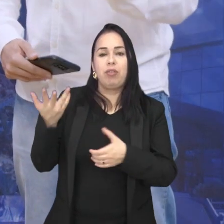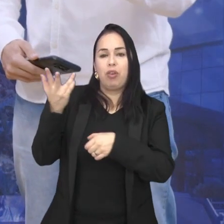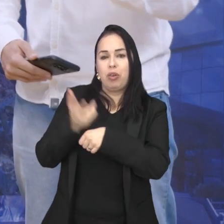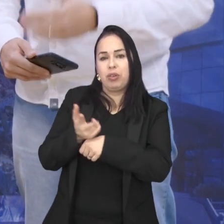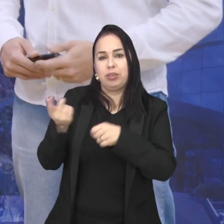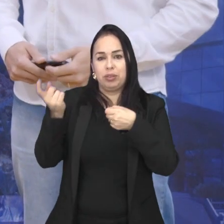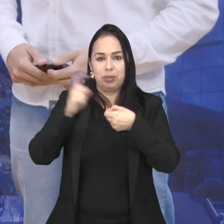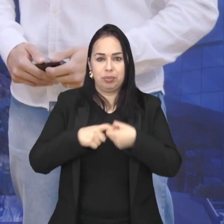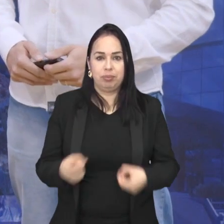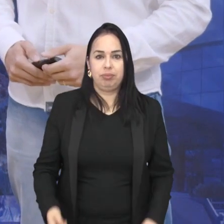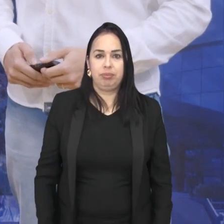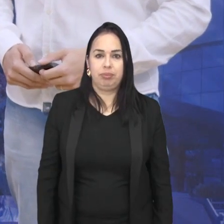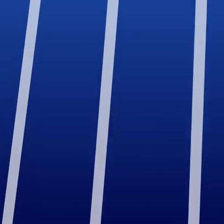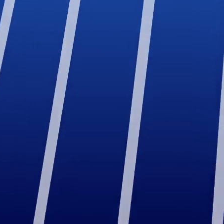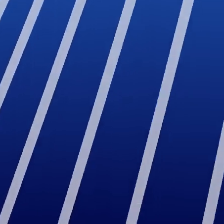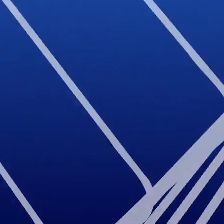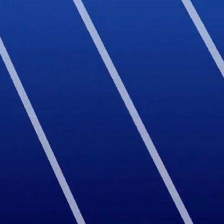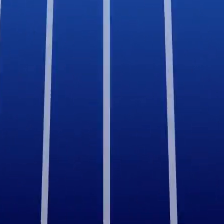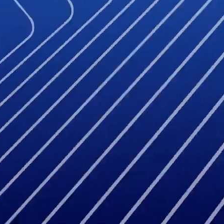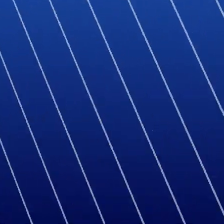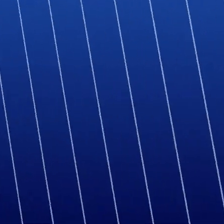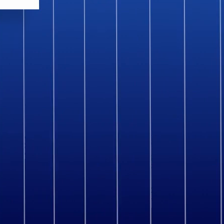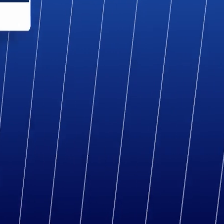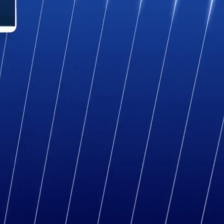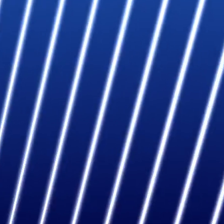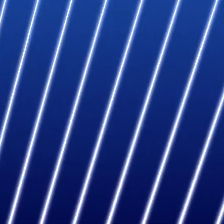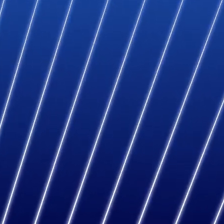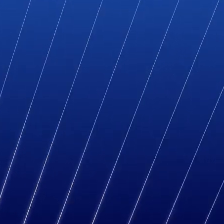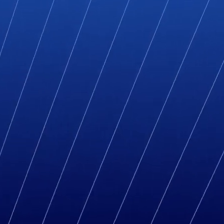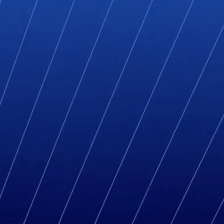pessoal. Voltamos aí para a redação.